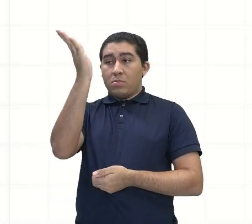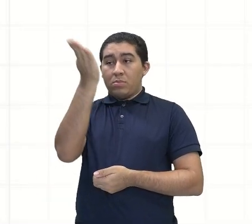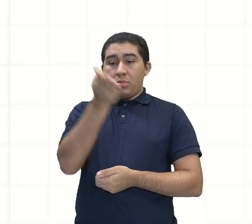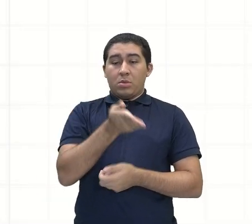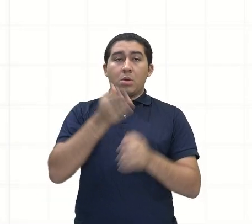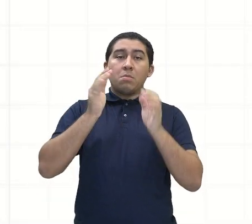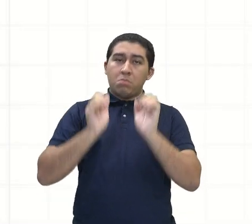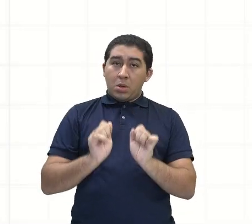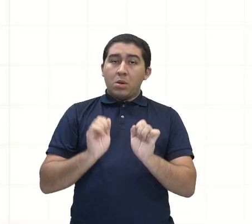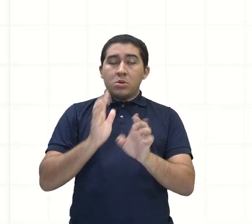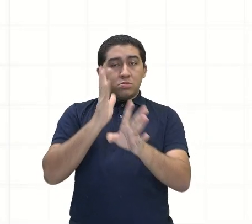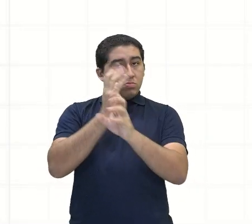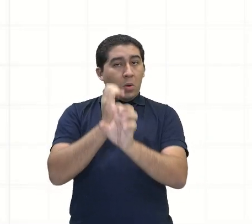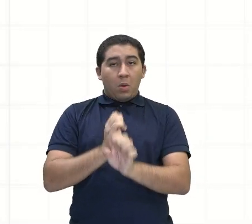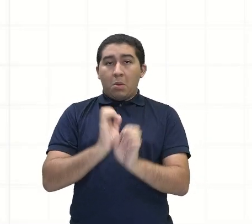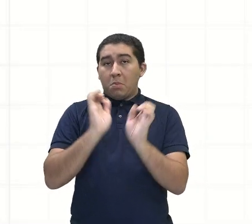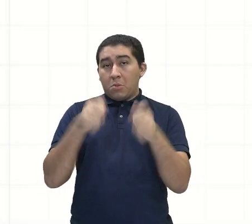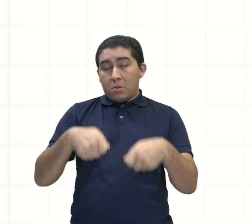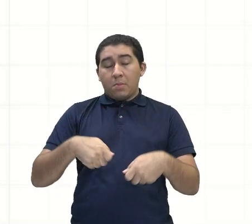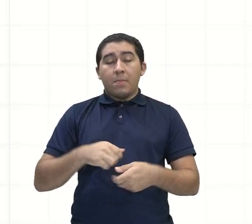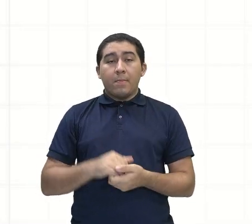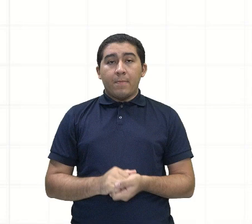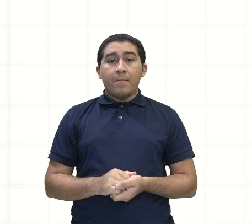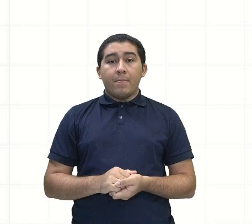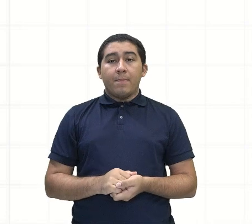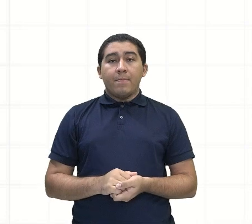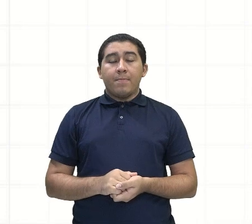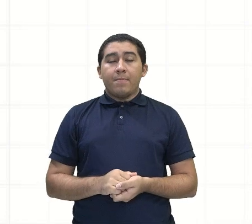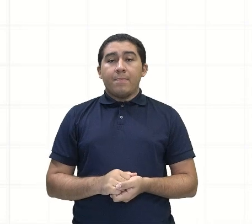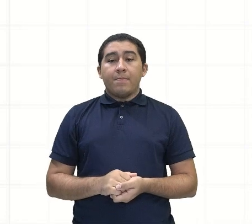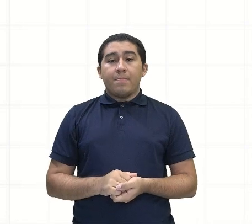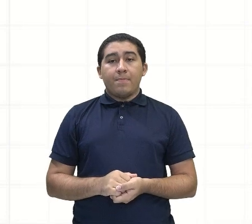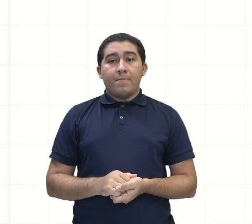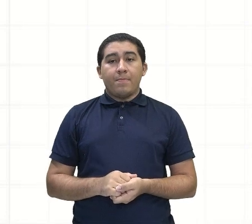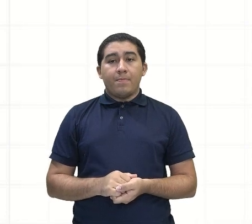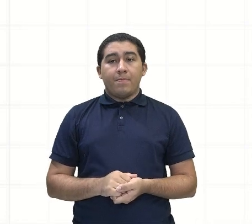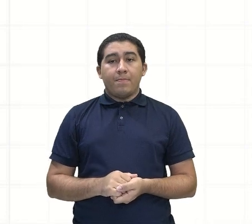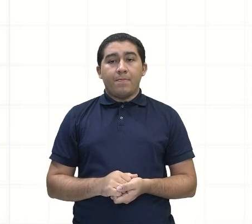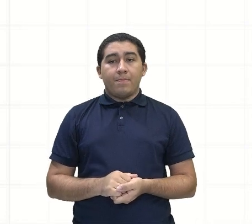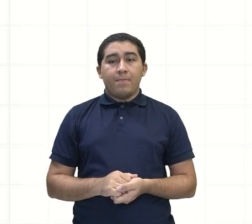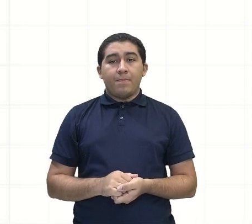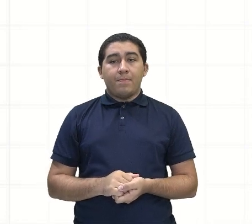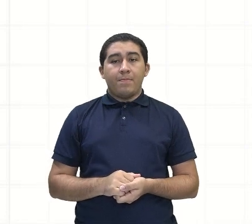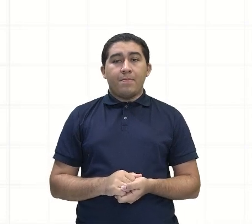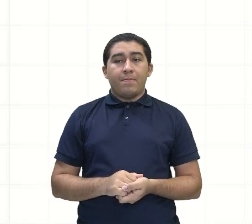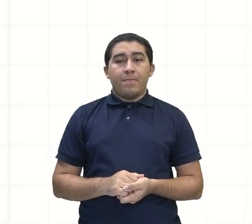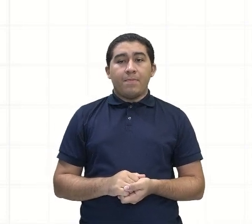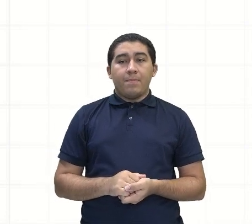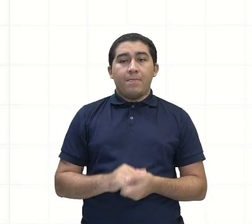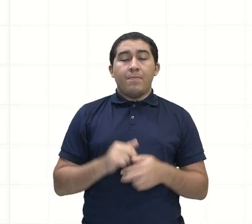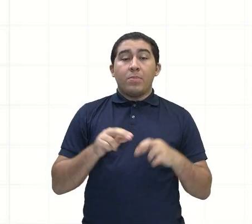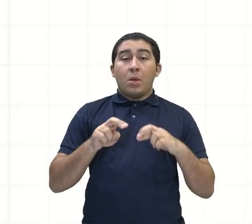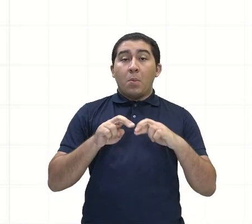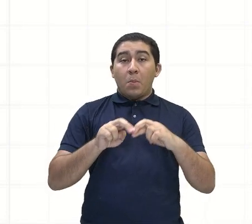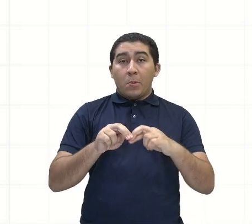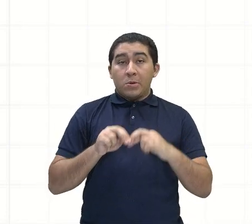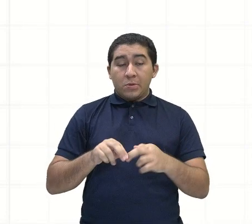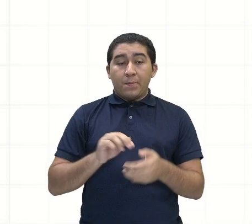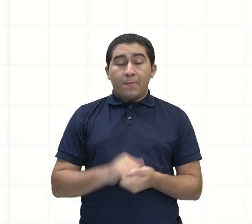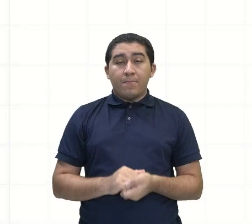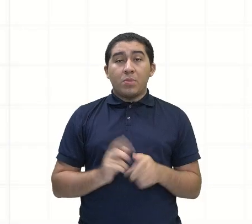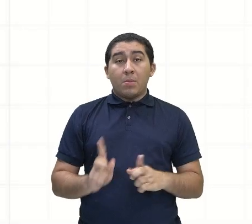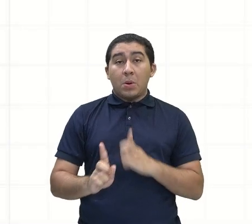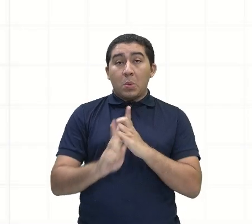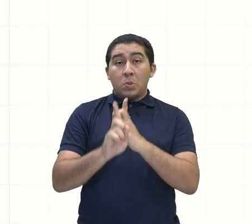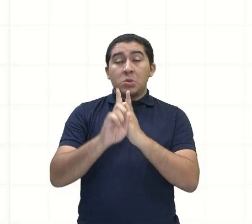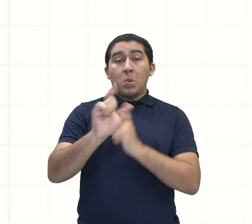os alunos falam, né? Multiplica cruzado, professor. Exatamente. Então, nesse caso aqui, gente, ó, para encontrar o valor